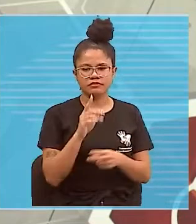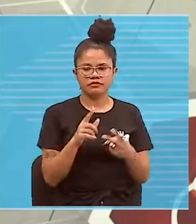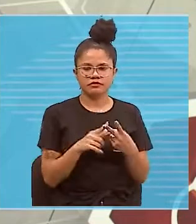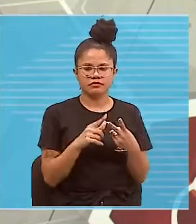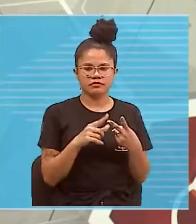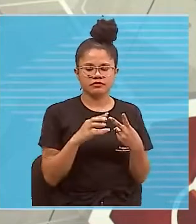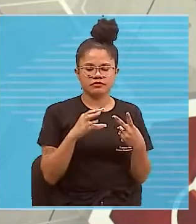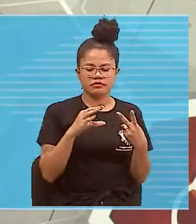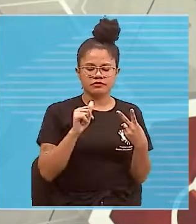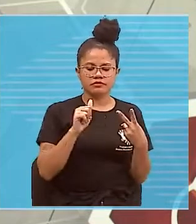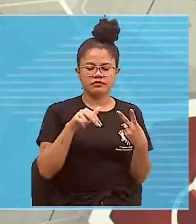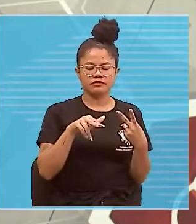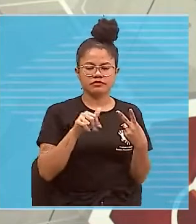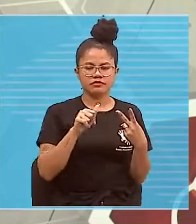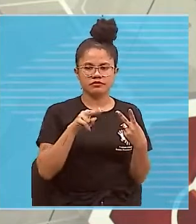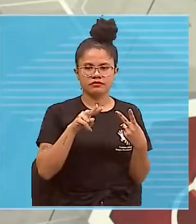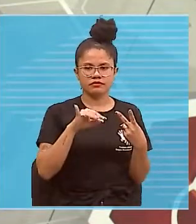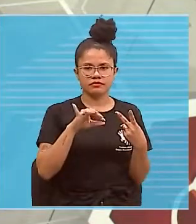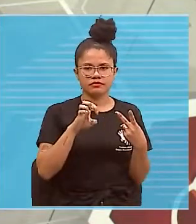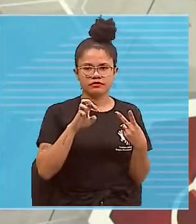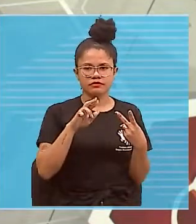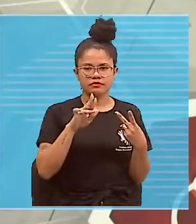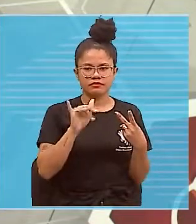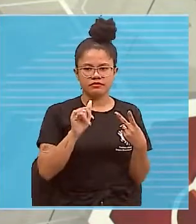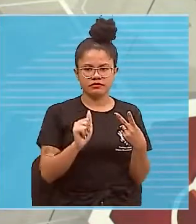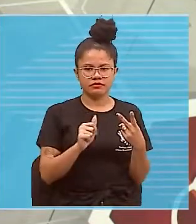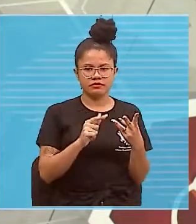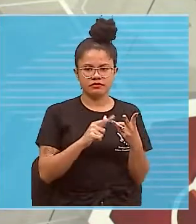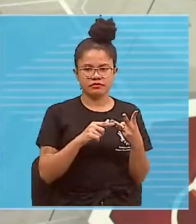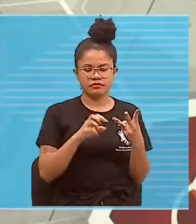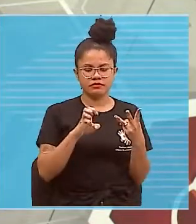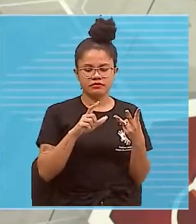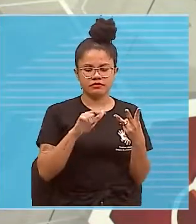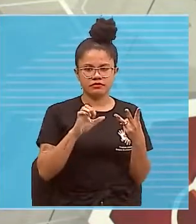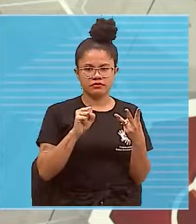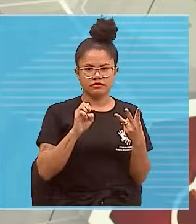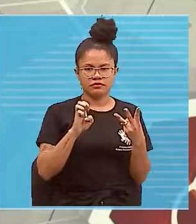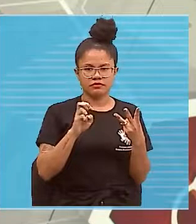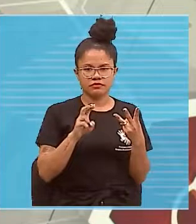Canavieira Eliseu Martins é